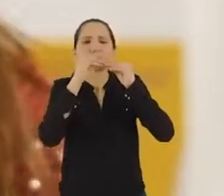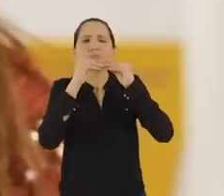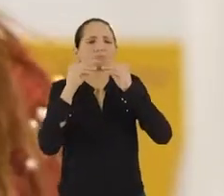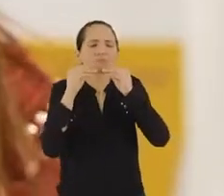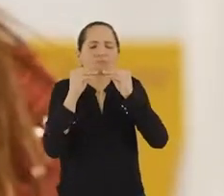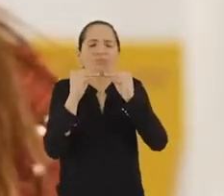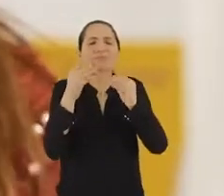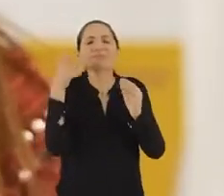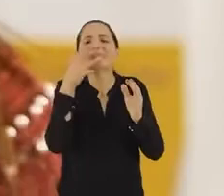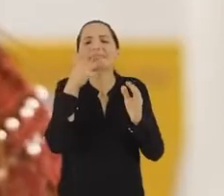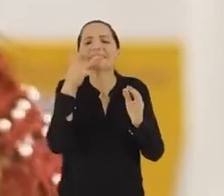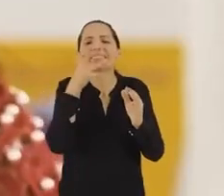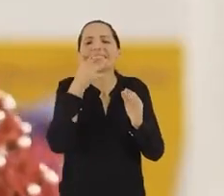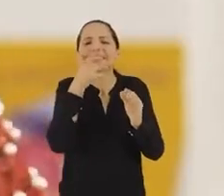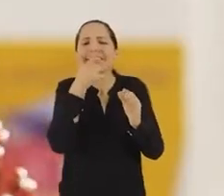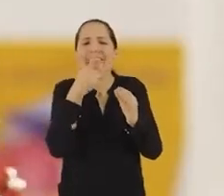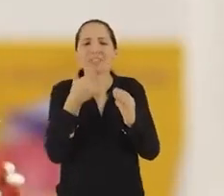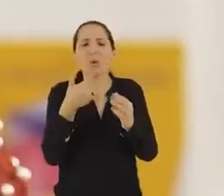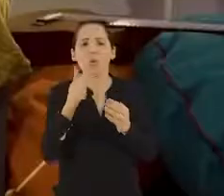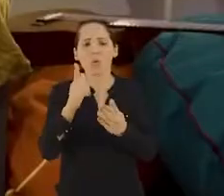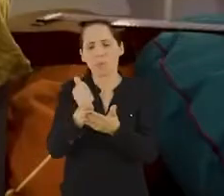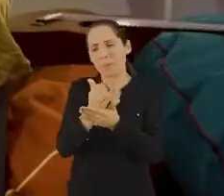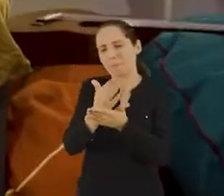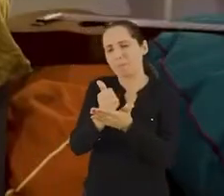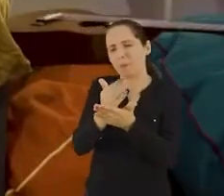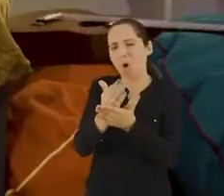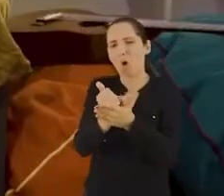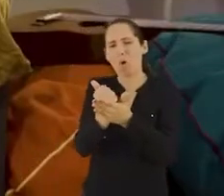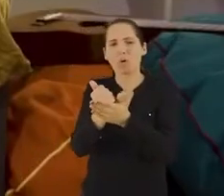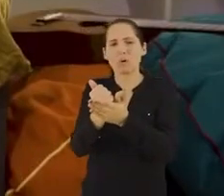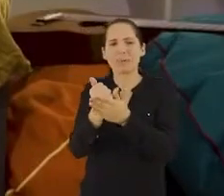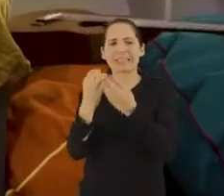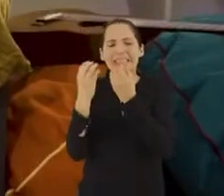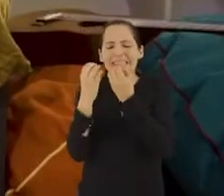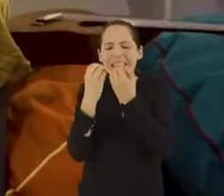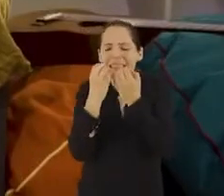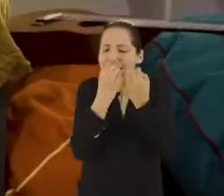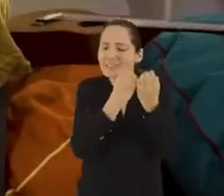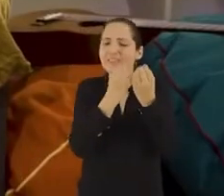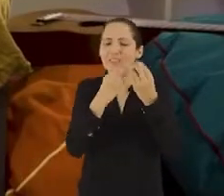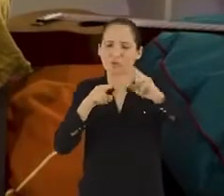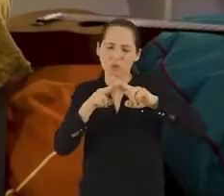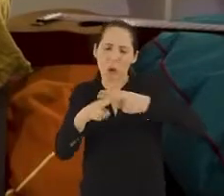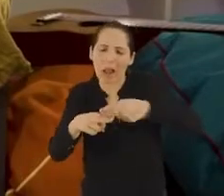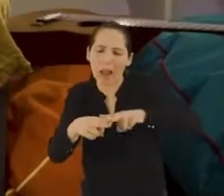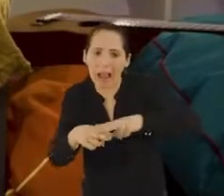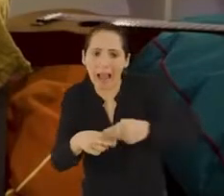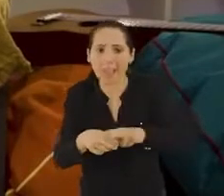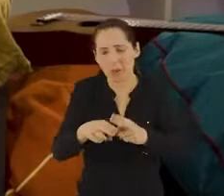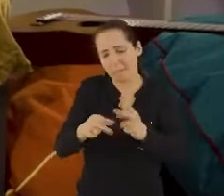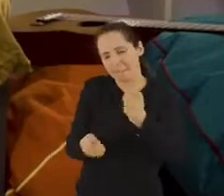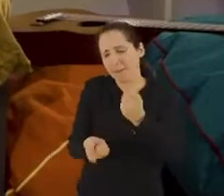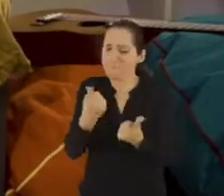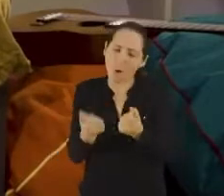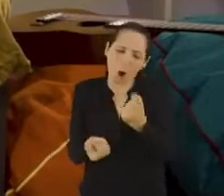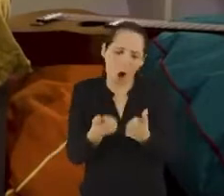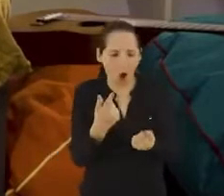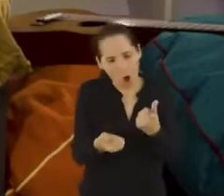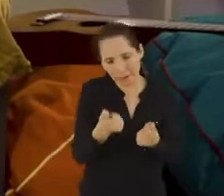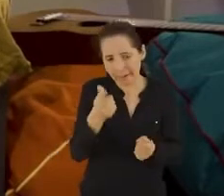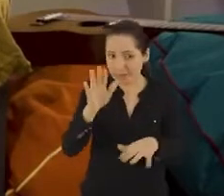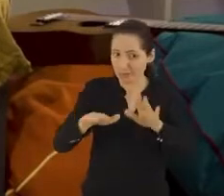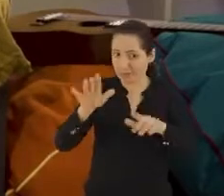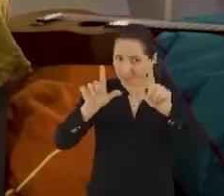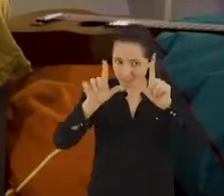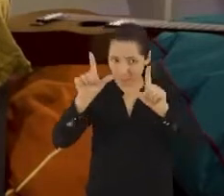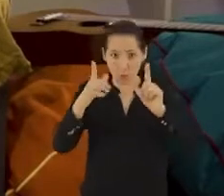baunilha. No outro, bolo de cenoura com cobertura de chocolate. Mais raramente, pipoca para assistir um desenho.